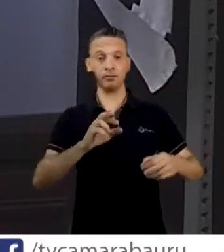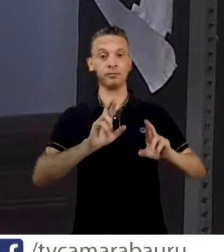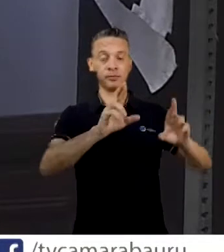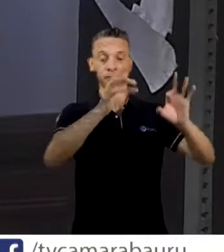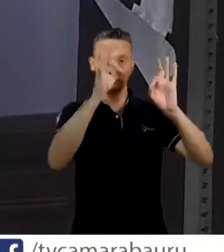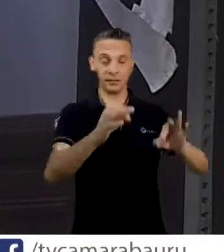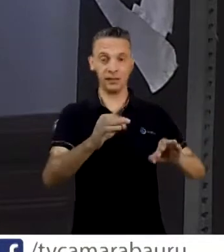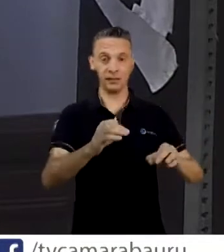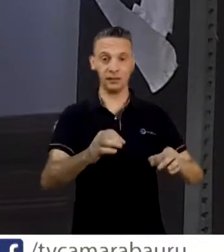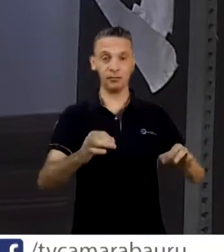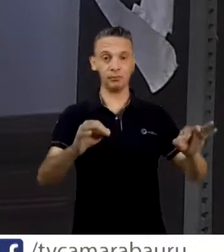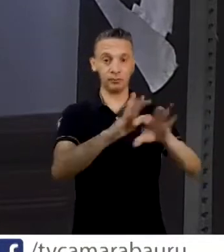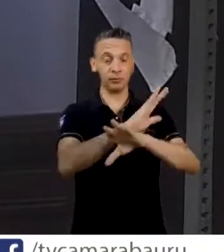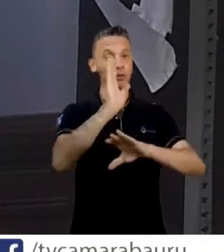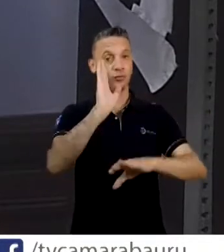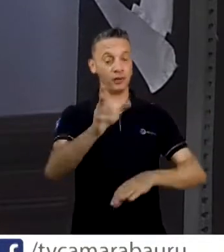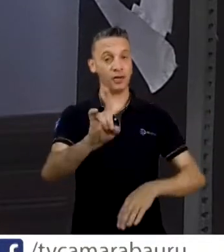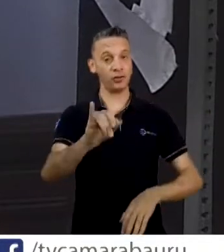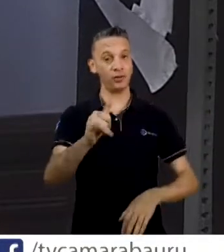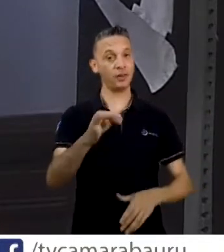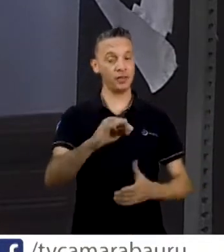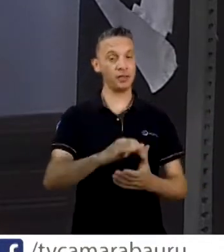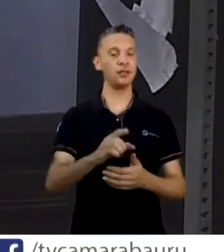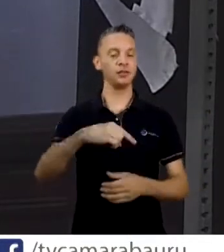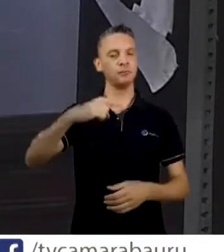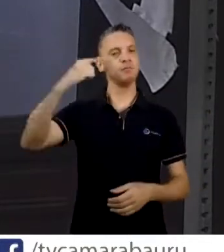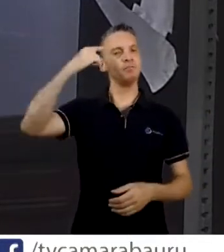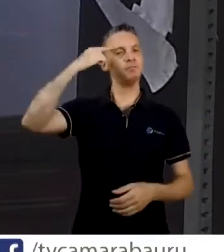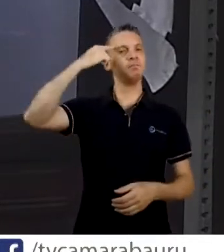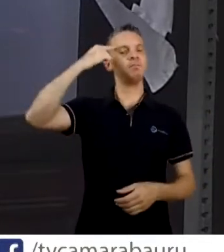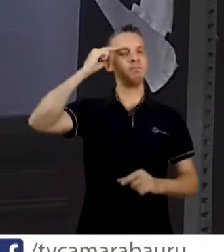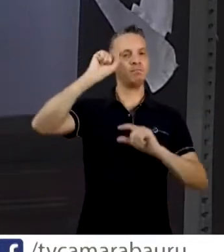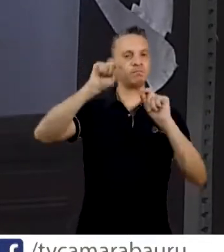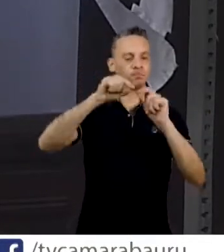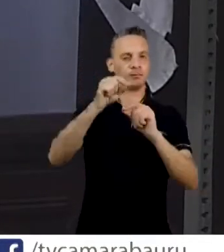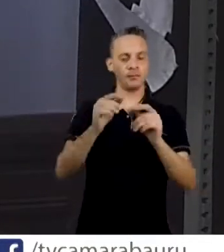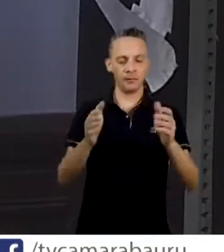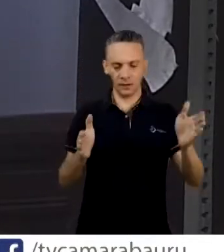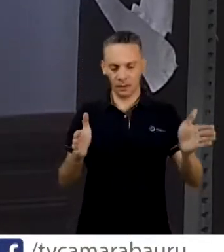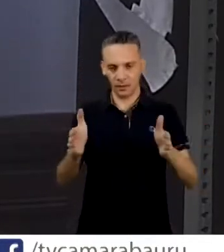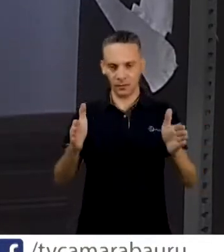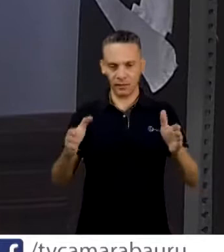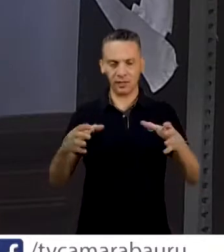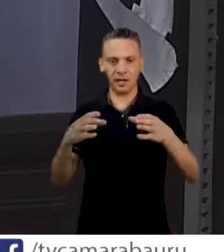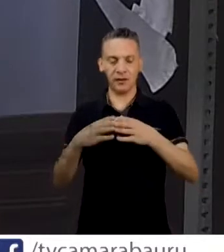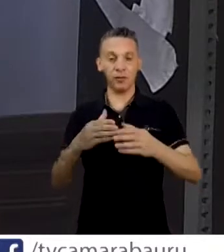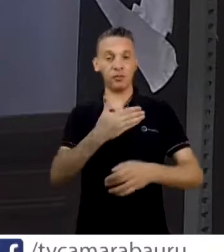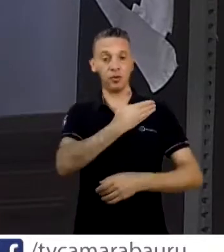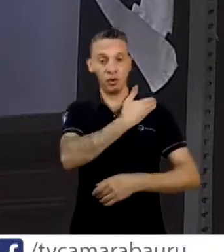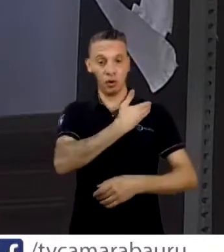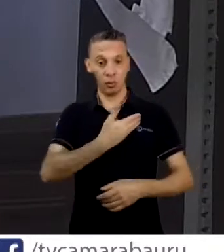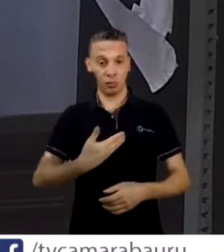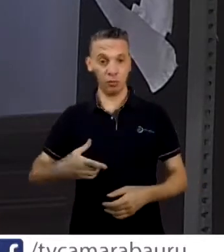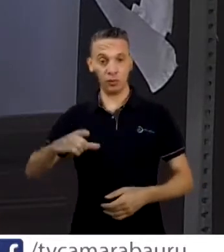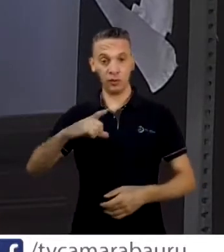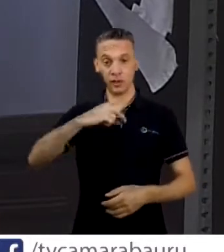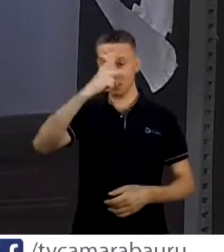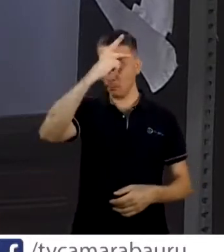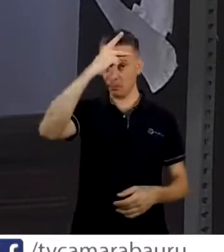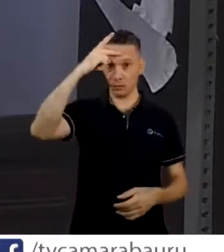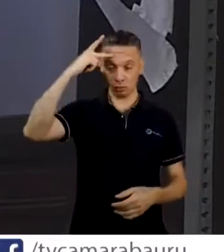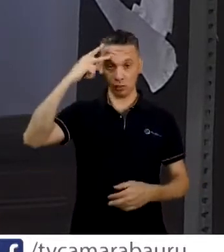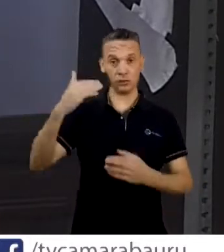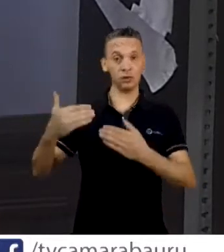nós acreditamos que dentro dos órgãos públicos tem pessoas de palavra que assumem e